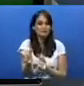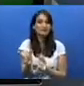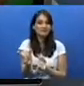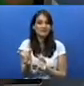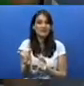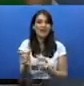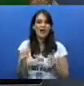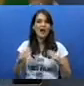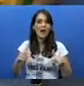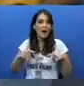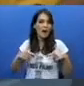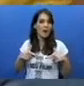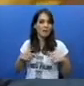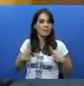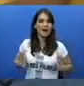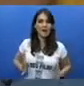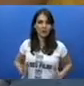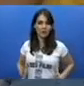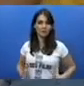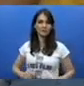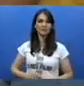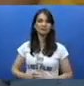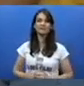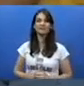maiô novo para ir à praia.